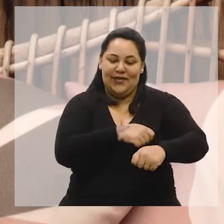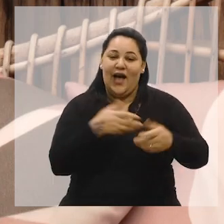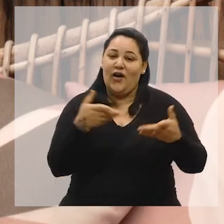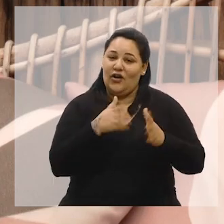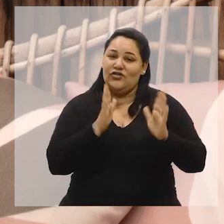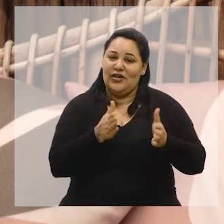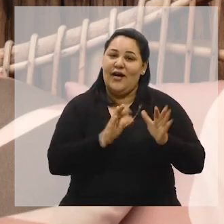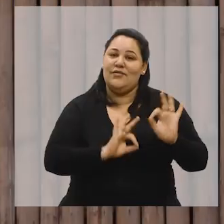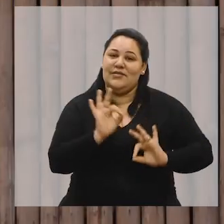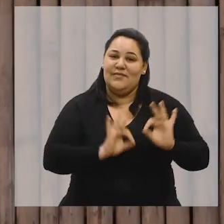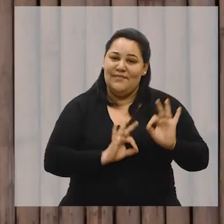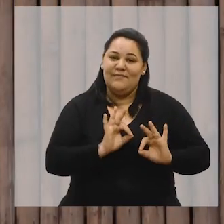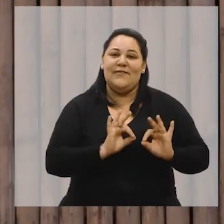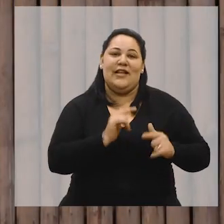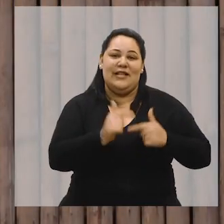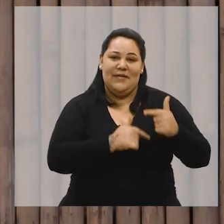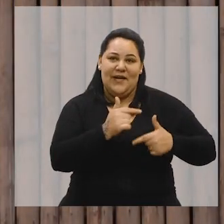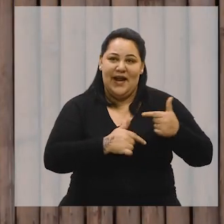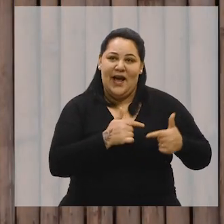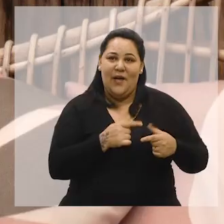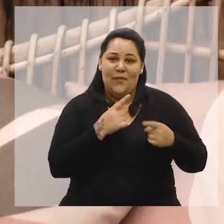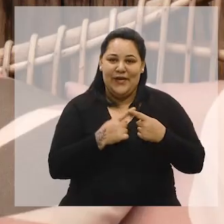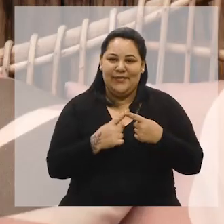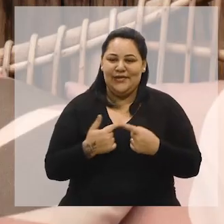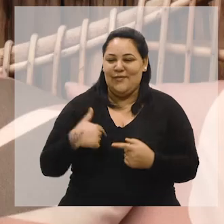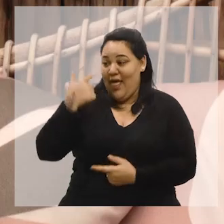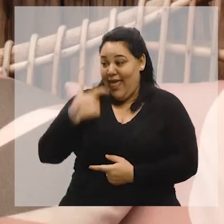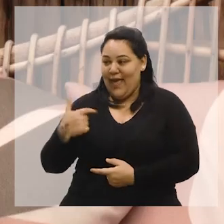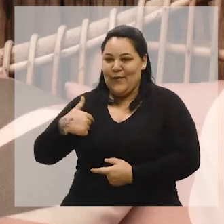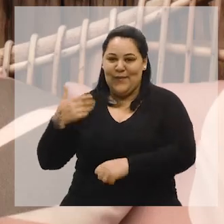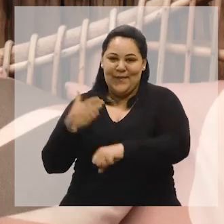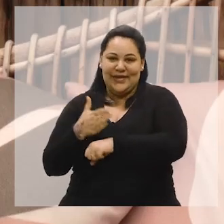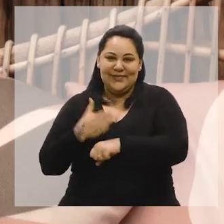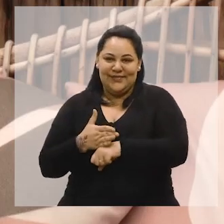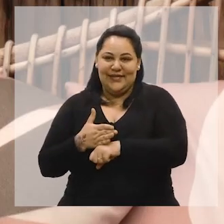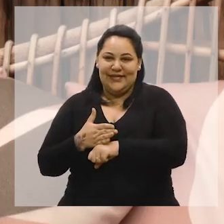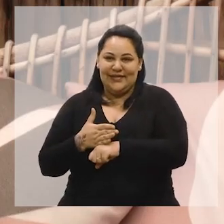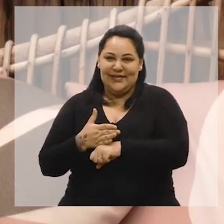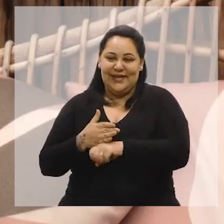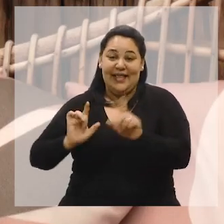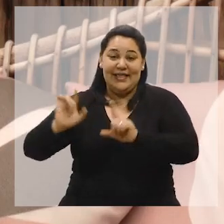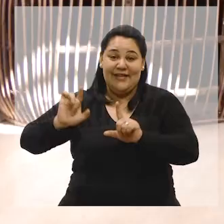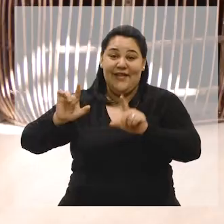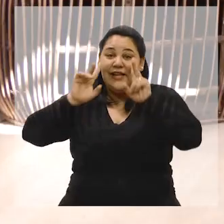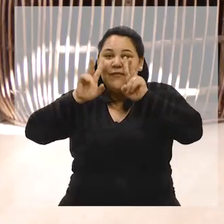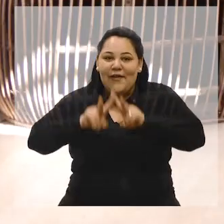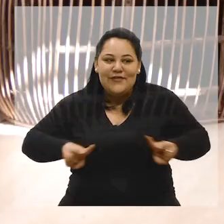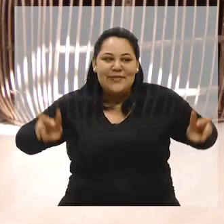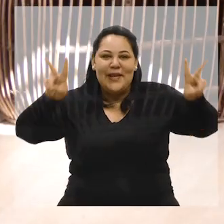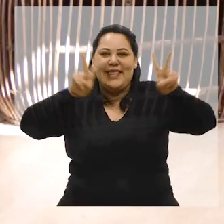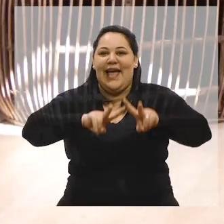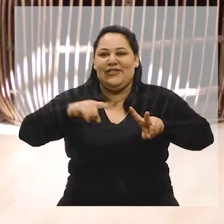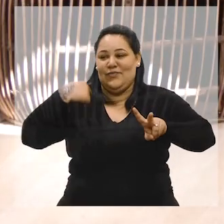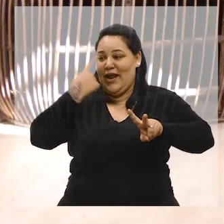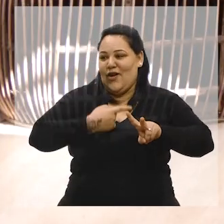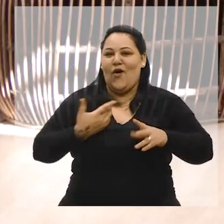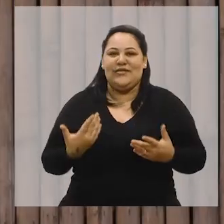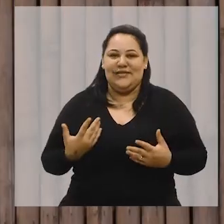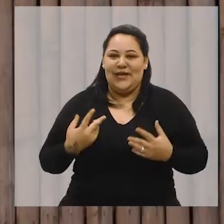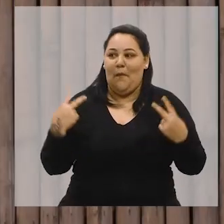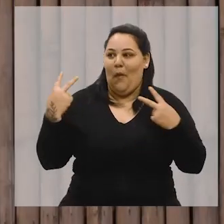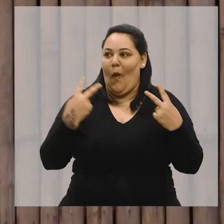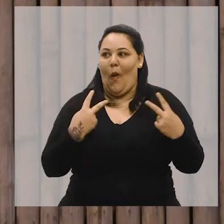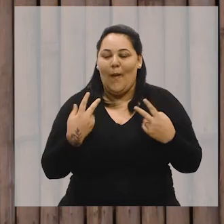e um sobrenome, né? Que querendo ou não, o programa dá essa visibilidade, que é o que eu mais... Fica na tua história, né? Na tua assim, identidade. Né?